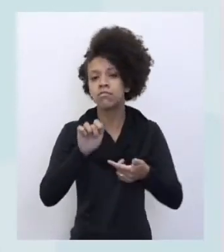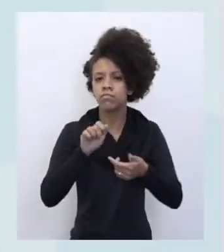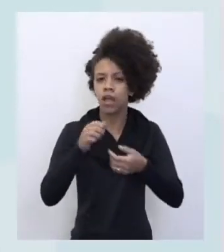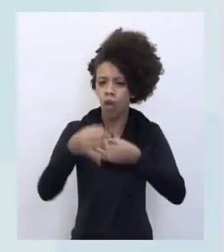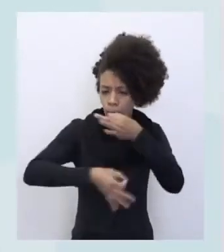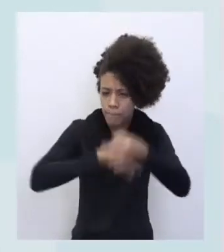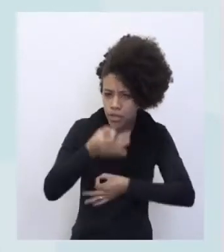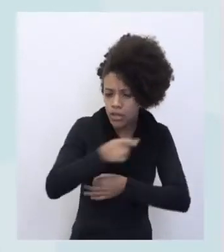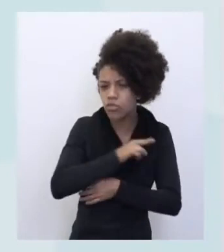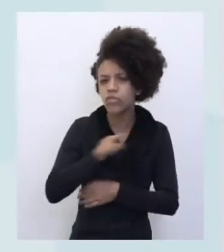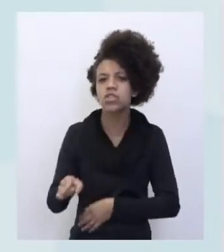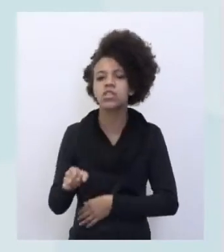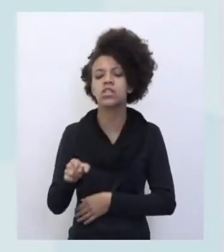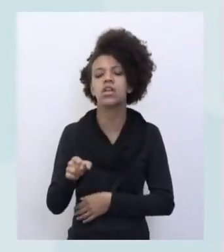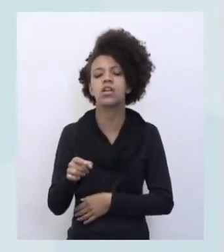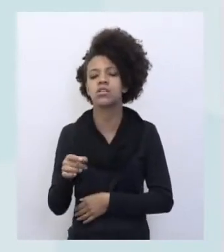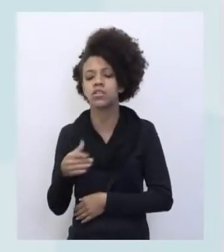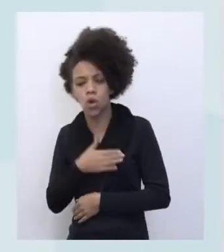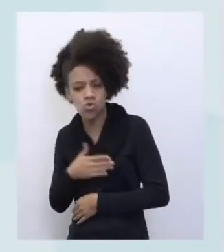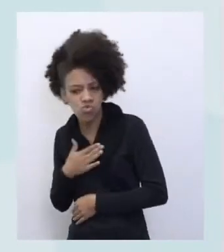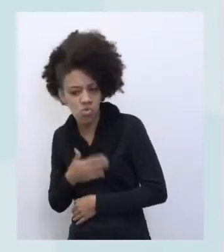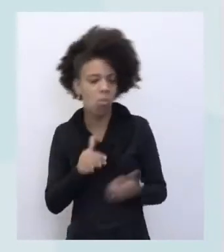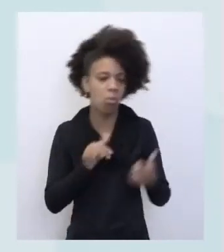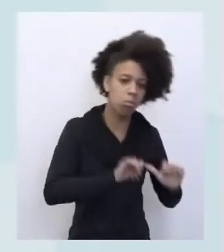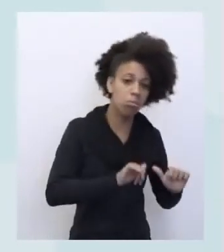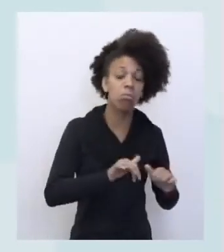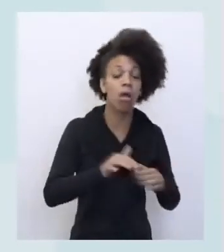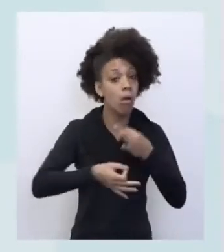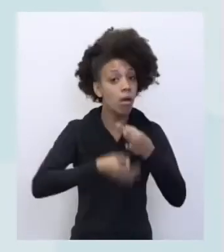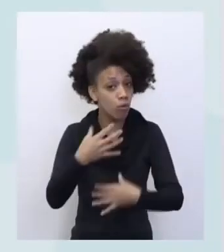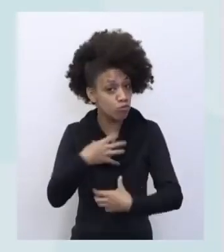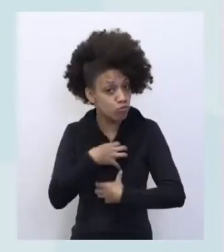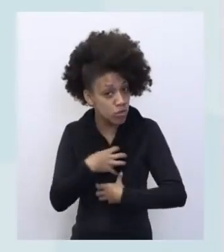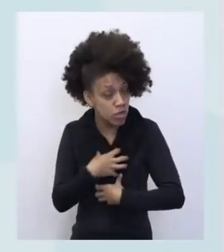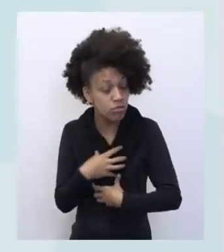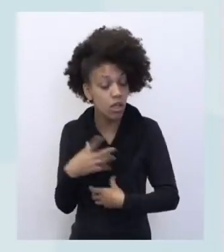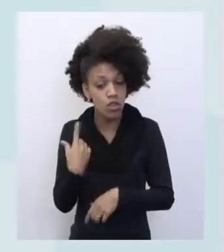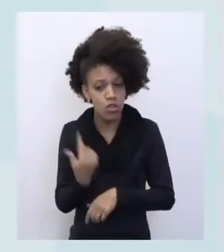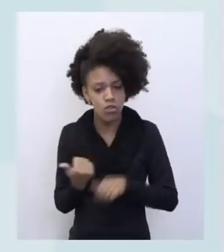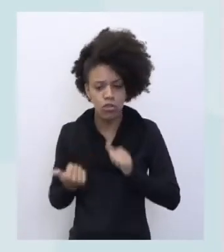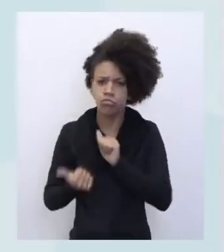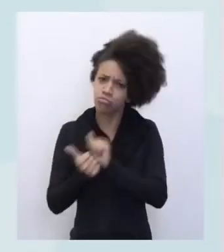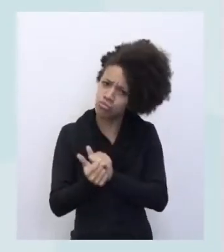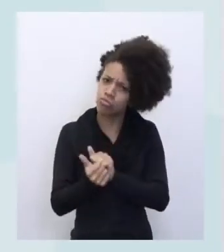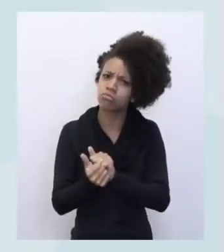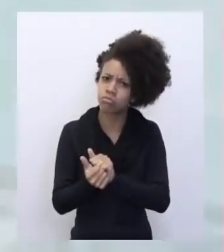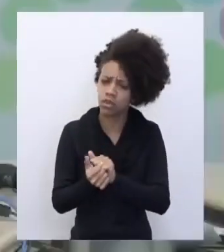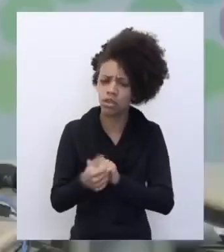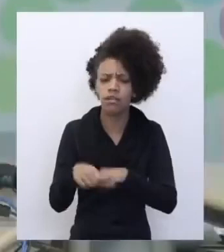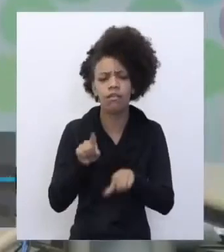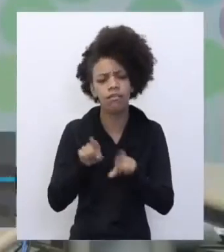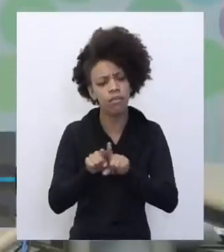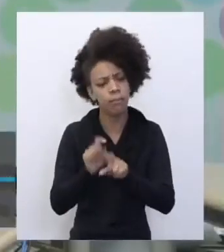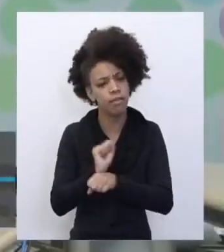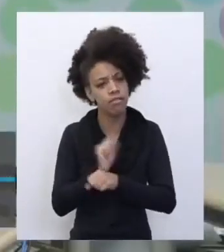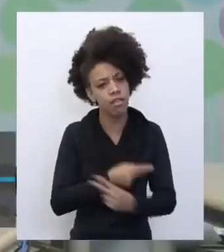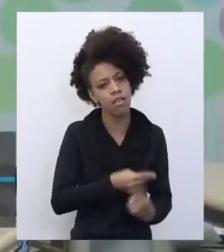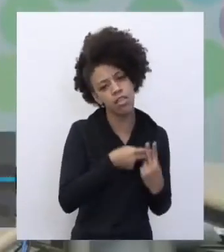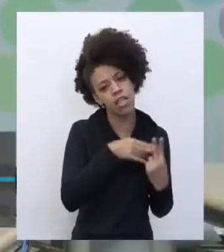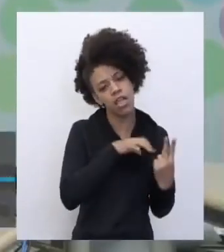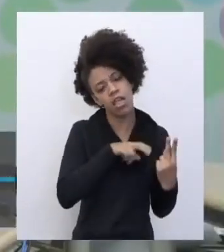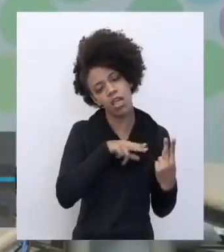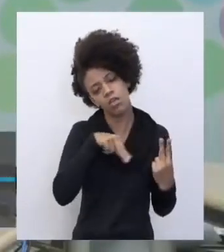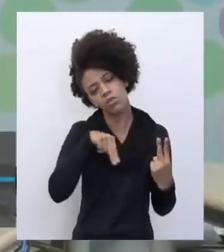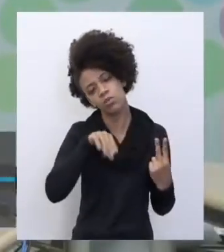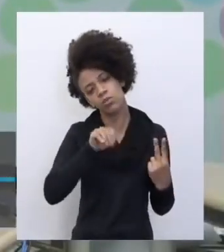se você não gostou, dê sua opinião, é importante, é uma forma da gente estar juntos. E eu também estou esperando vocês no hashtag